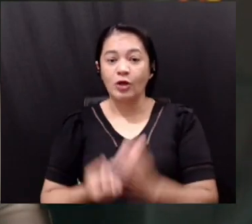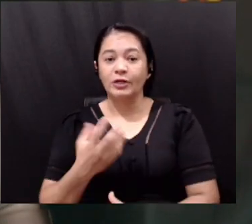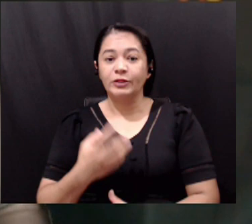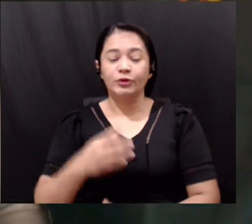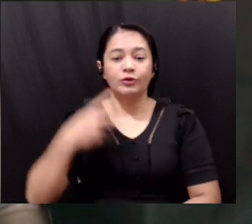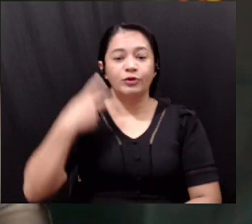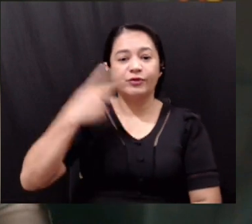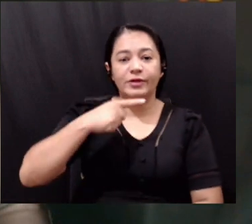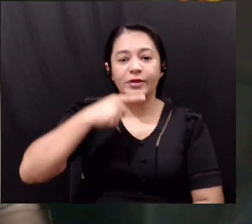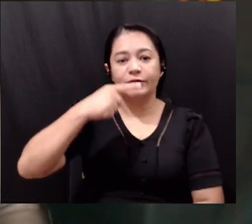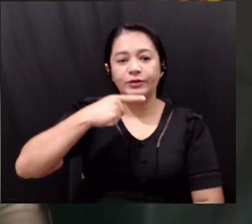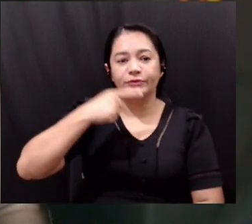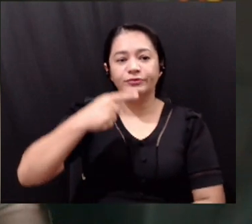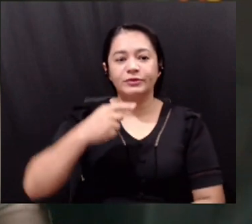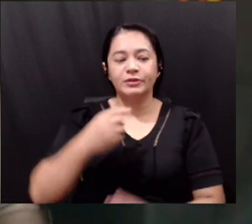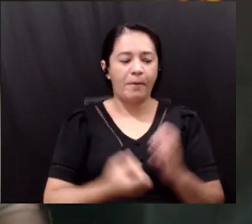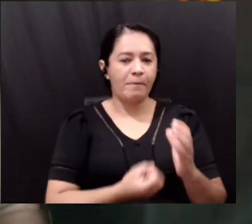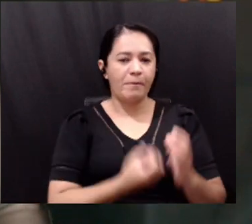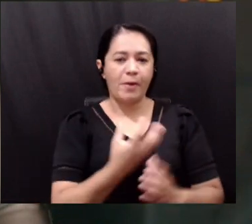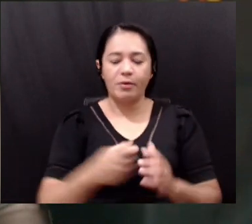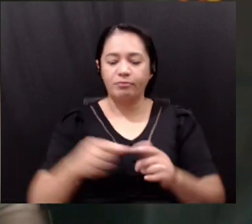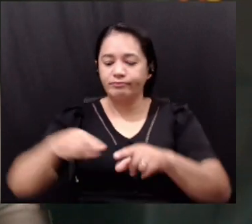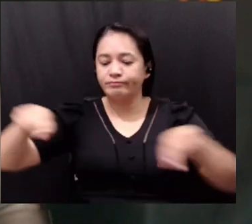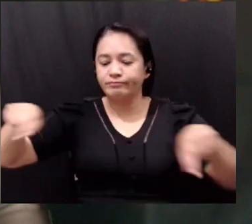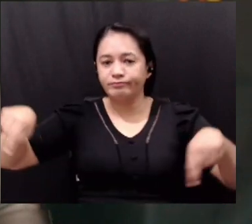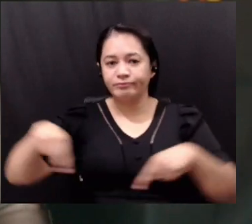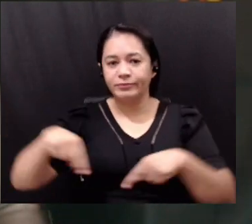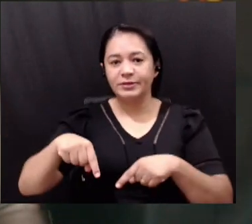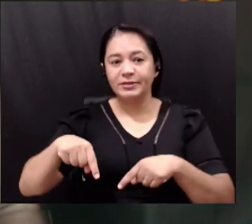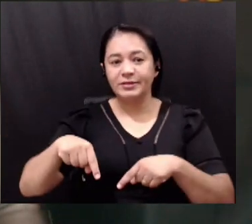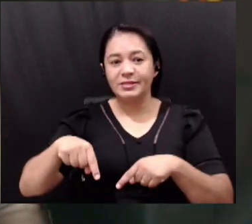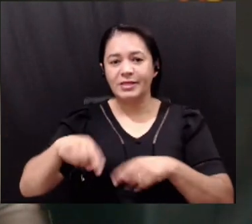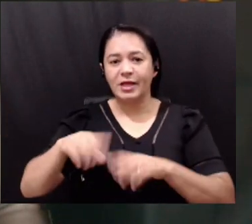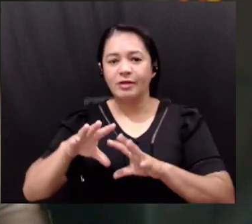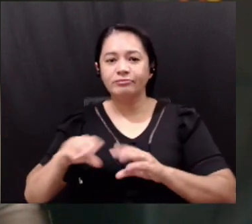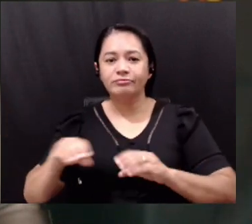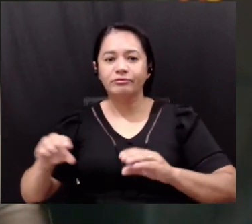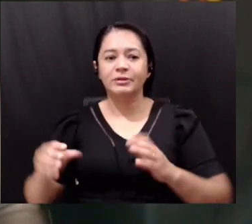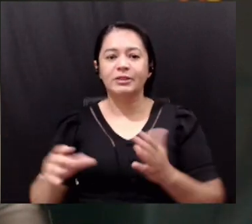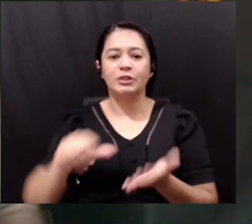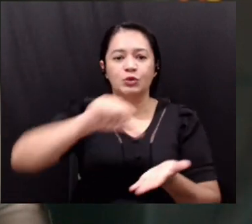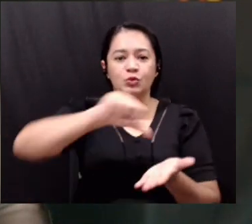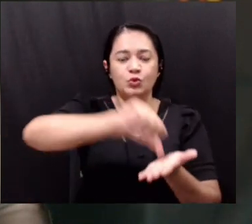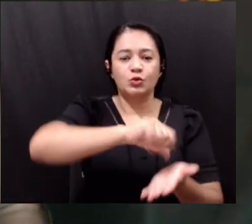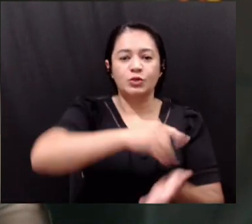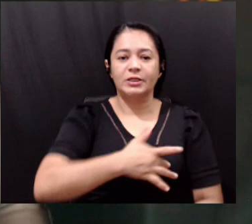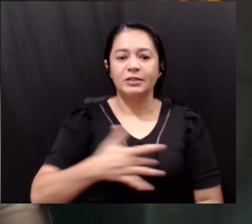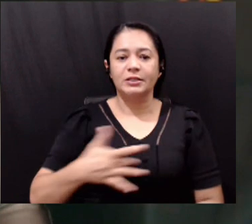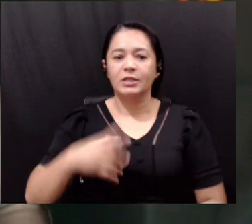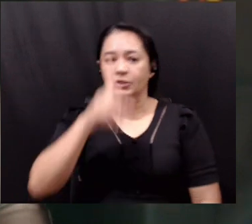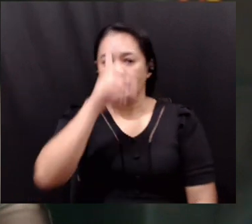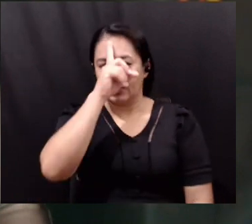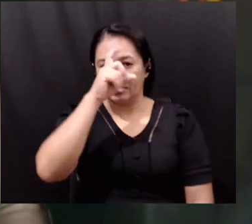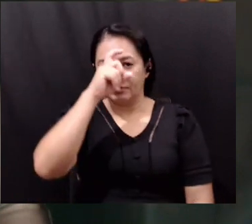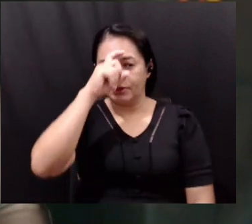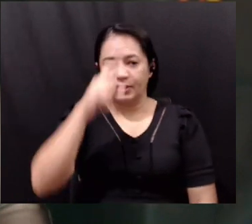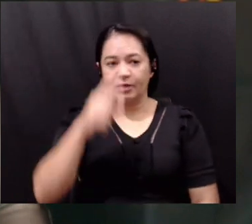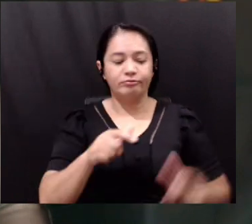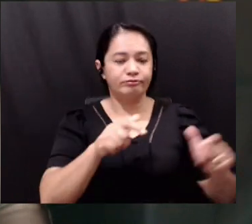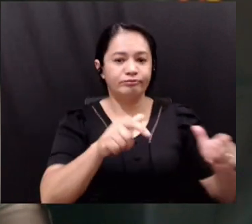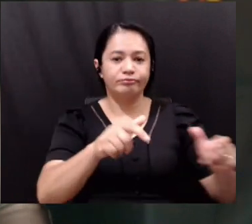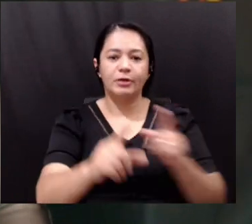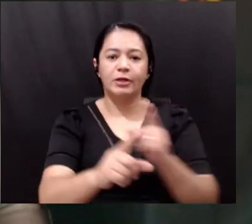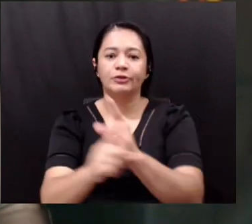criação de salas sensoriais nos centros de saúde, pronto-socorros, hospitais e unidades de pronto atendimento da rede